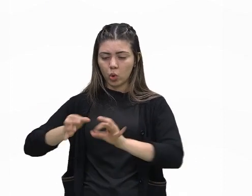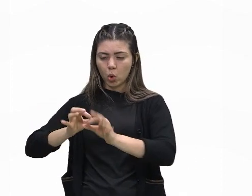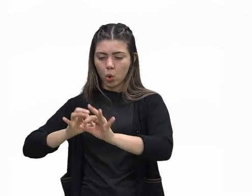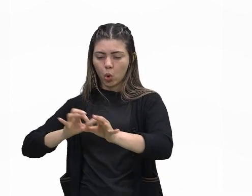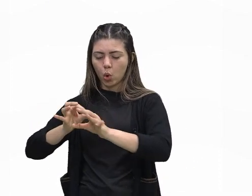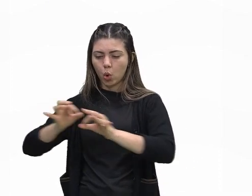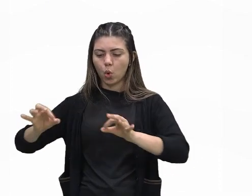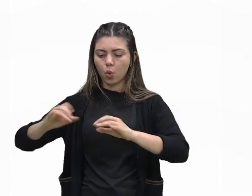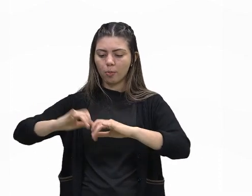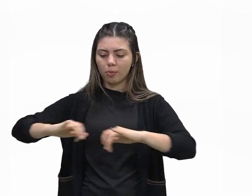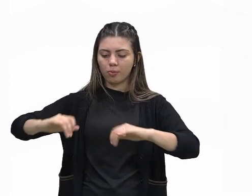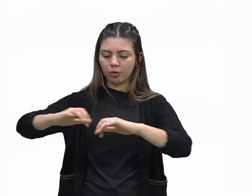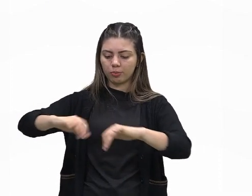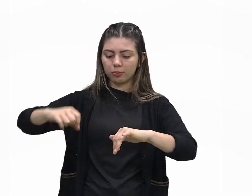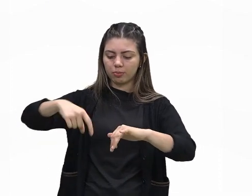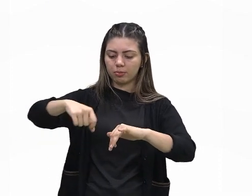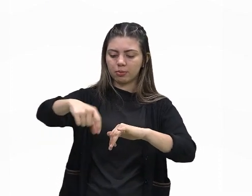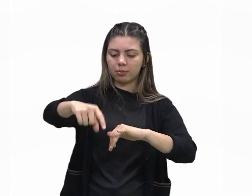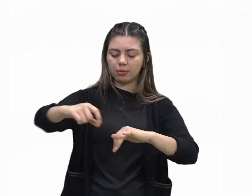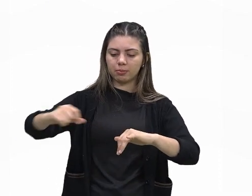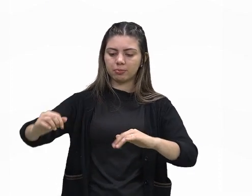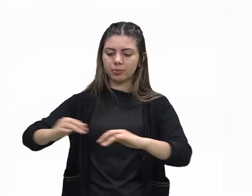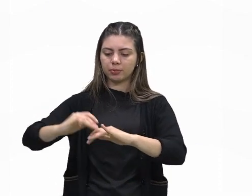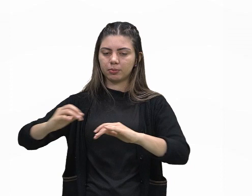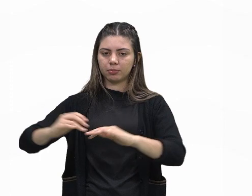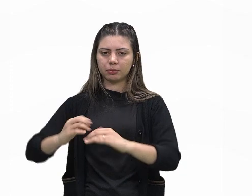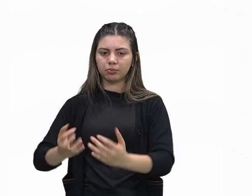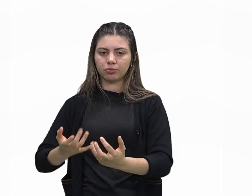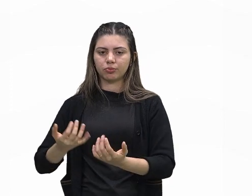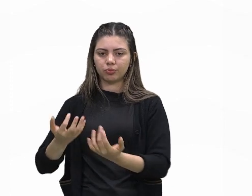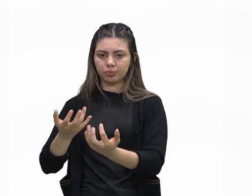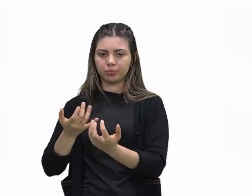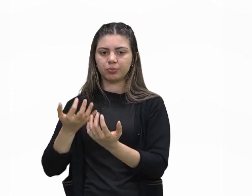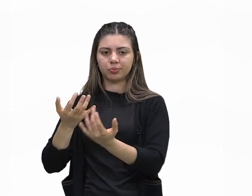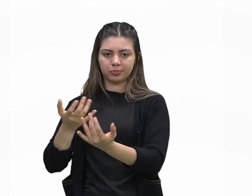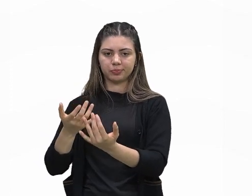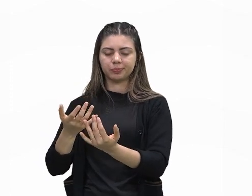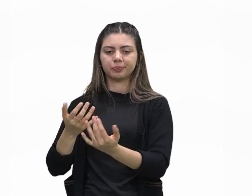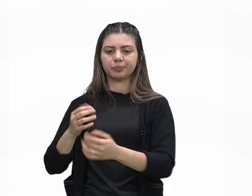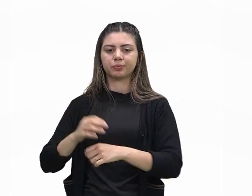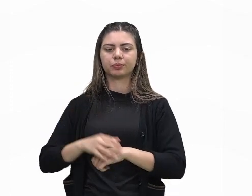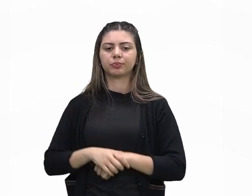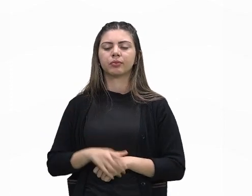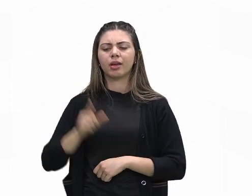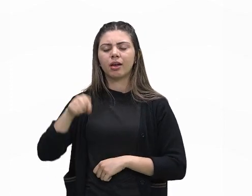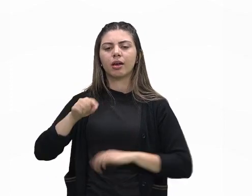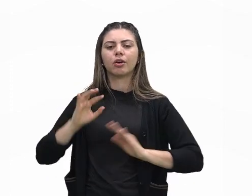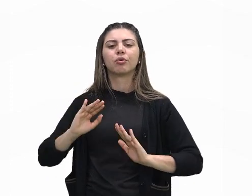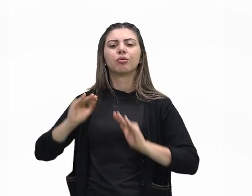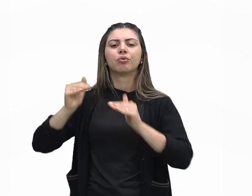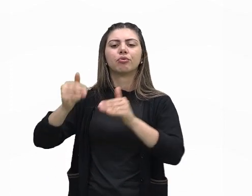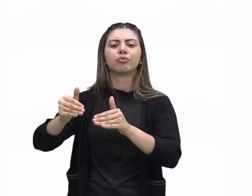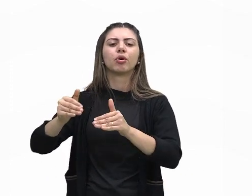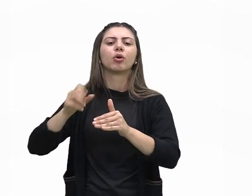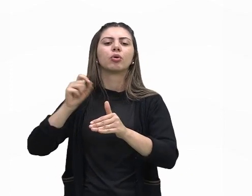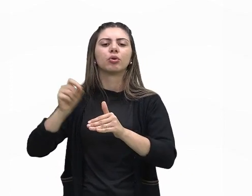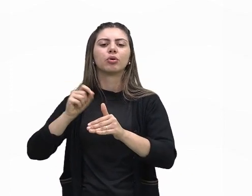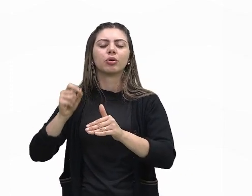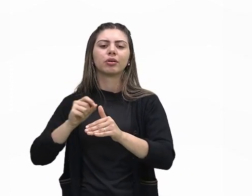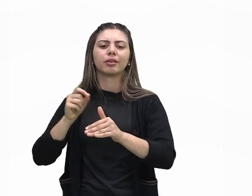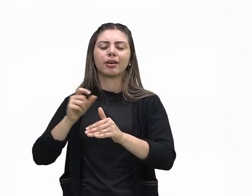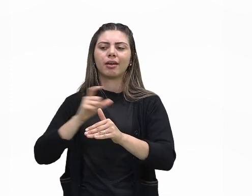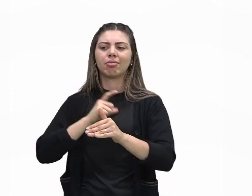propriedades. O modelo é polêmico, porque trabalha de uma maneira mais predatória, né, com muitos agrotóxicos, né,